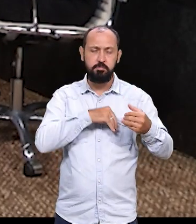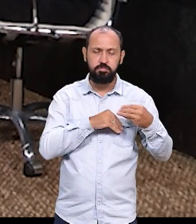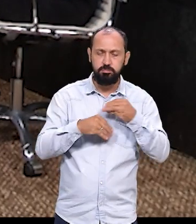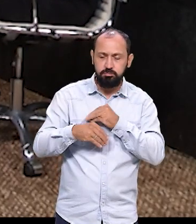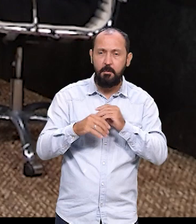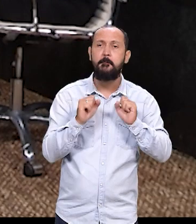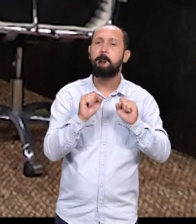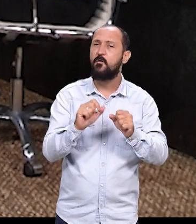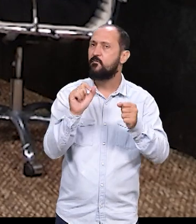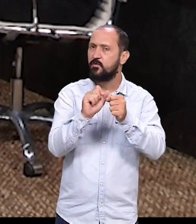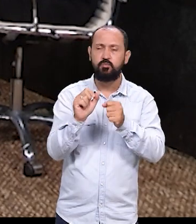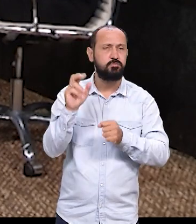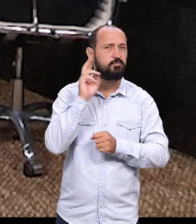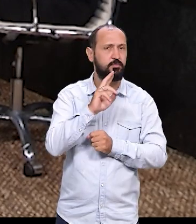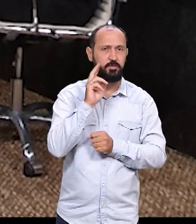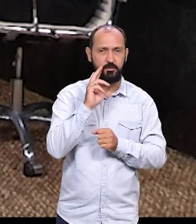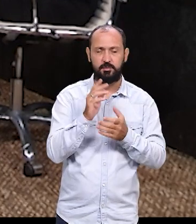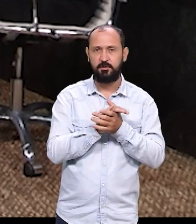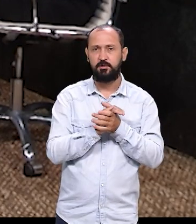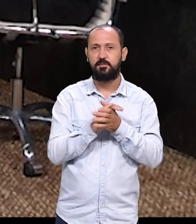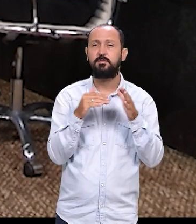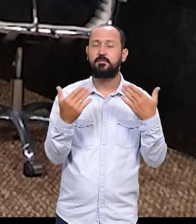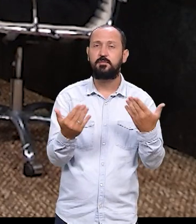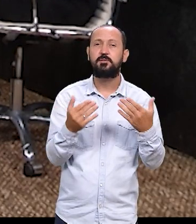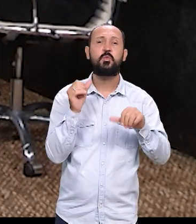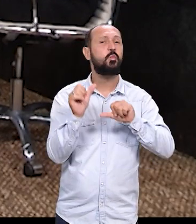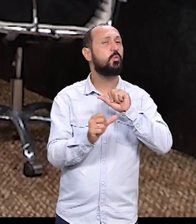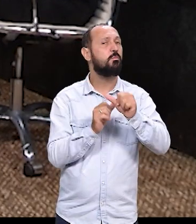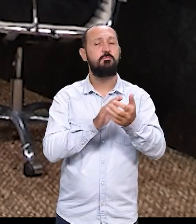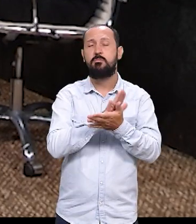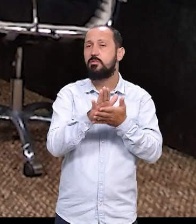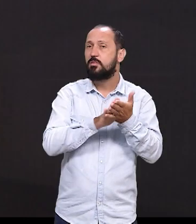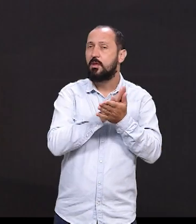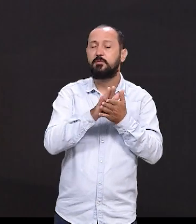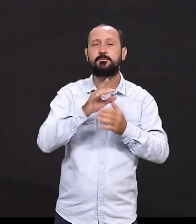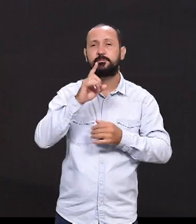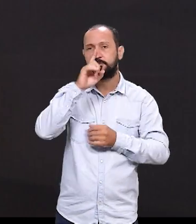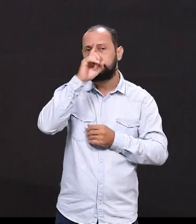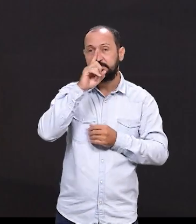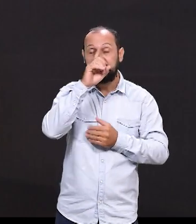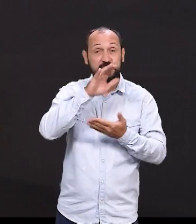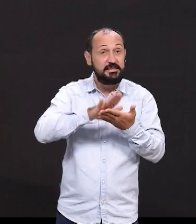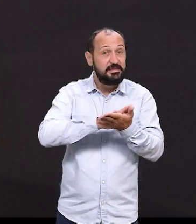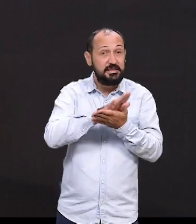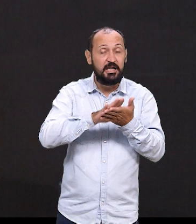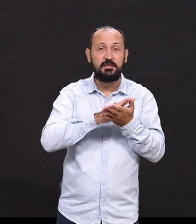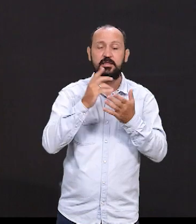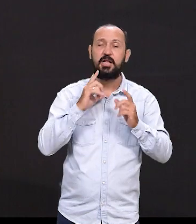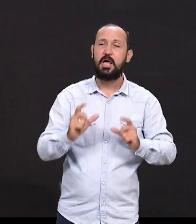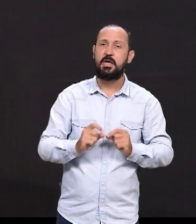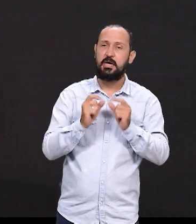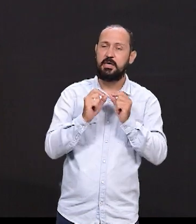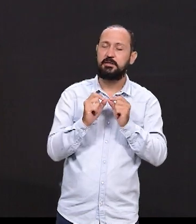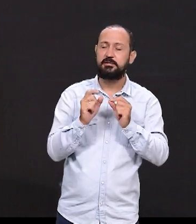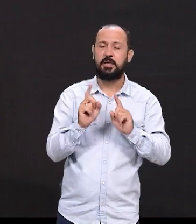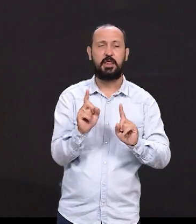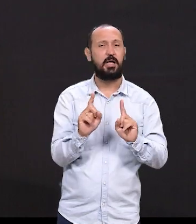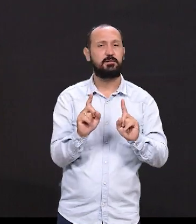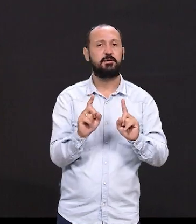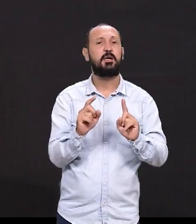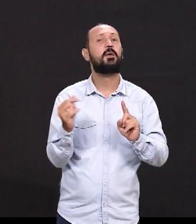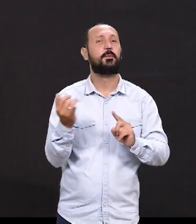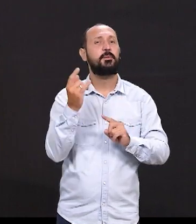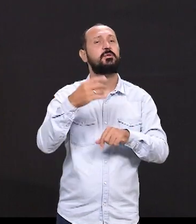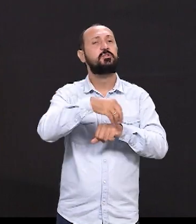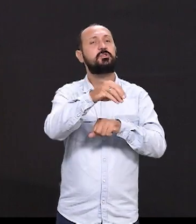problema Boa pergunta quem tem silicone prótese mamária pode fazer normalmente Aliás não muda em nada não aumenta o risco para as